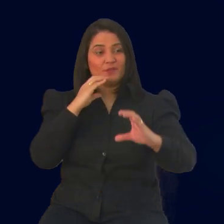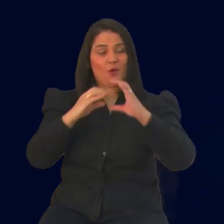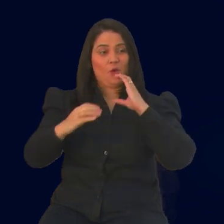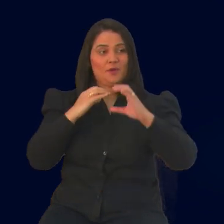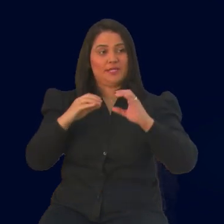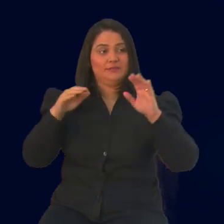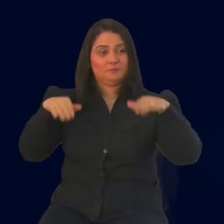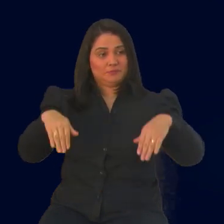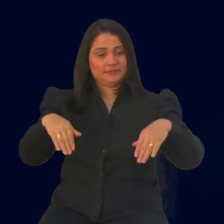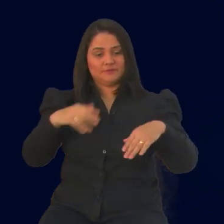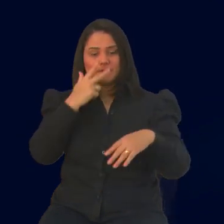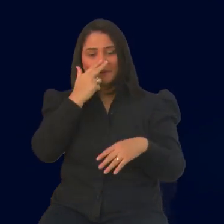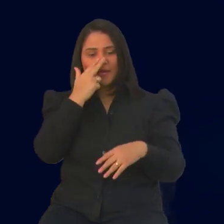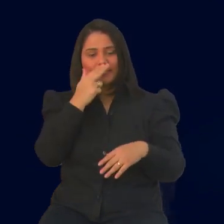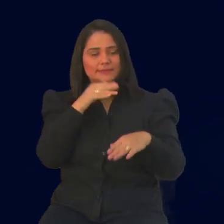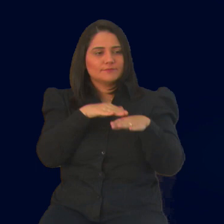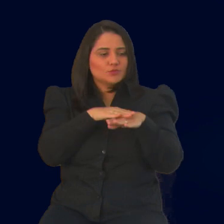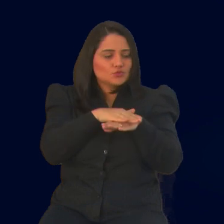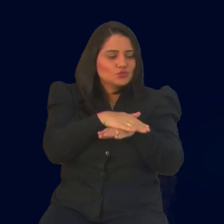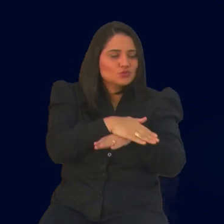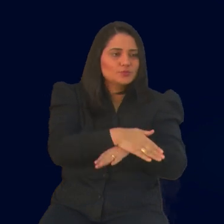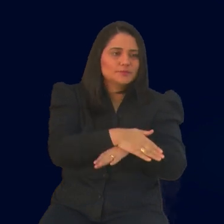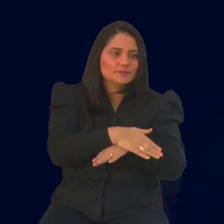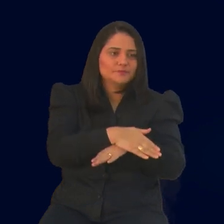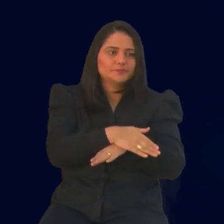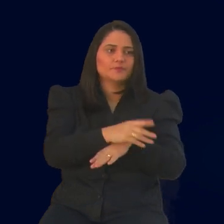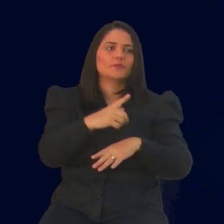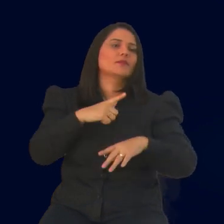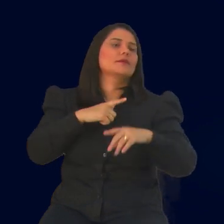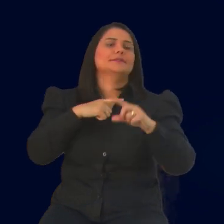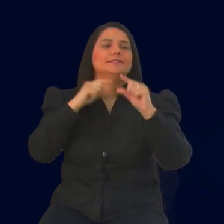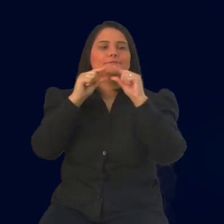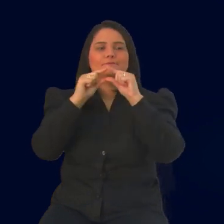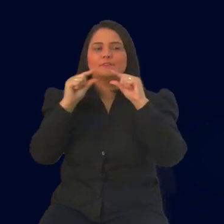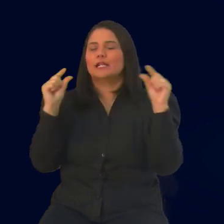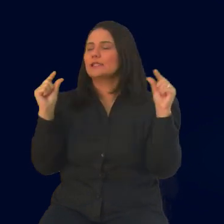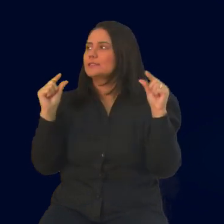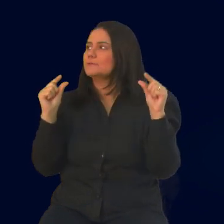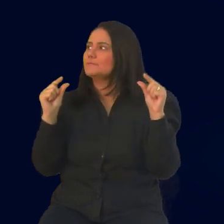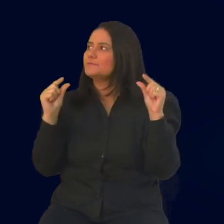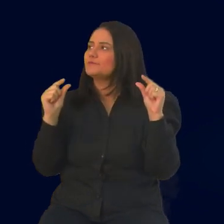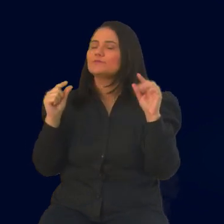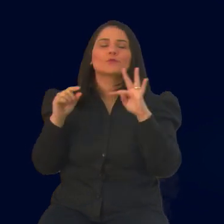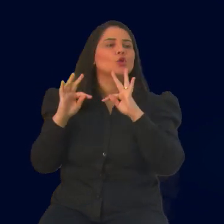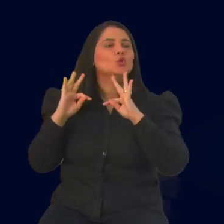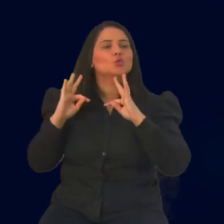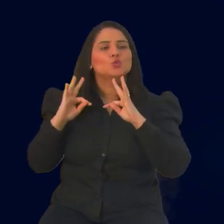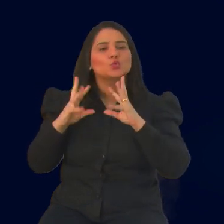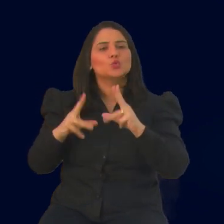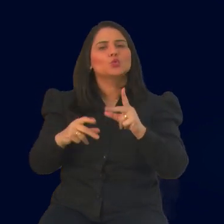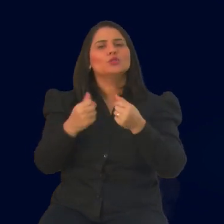comunicação passiva. Tem essa frase que eu quero que vocês reflitam. Todas as coisas